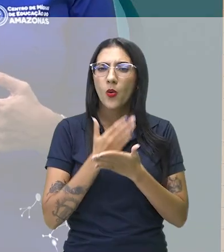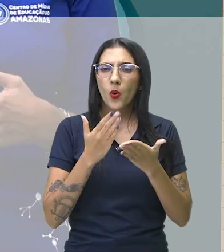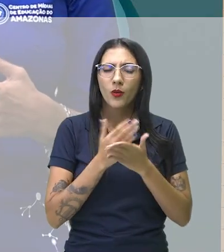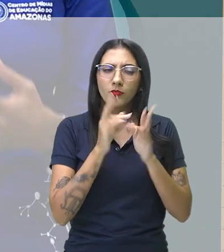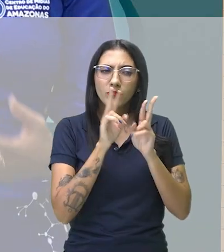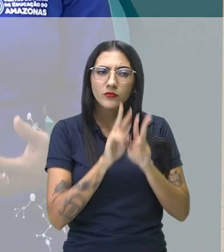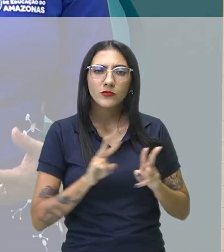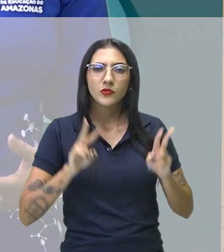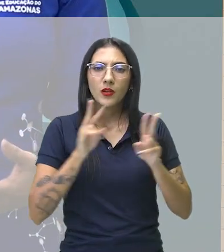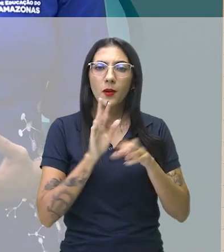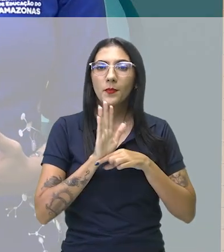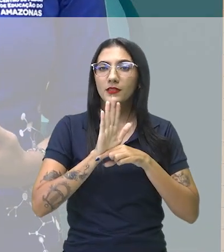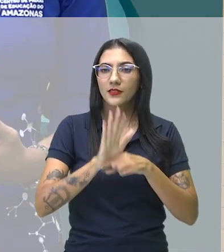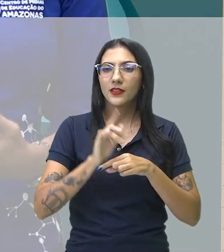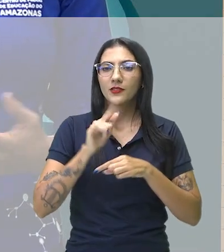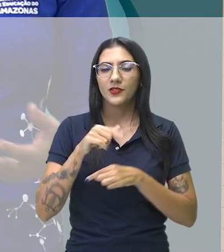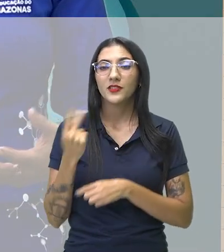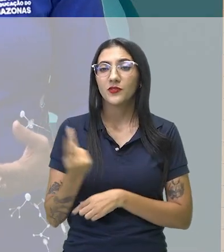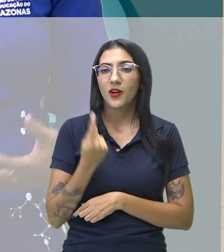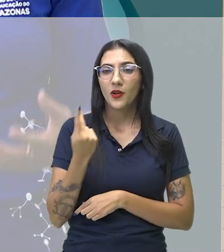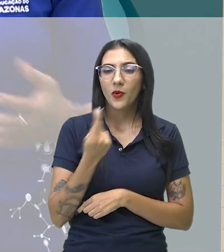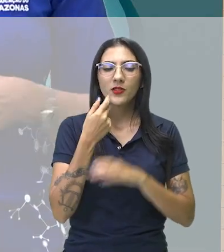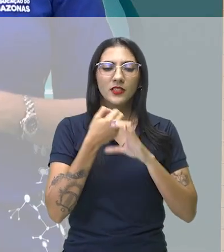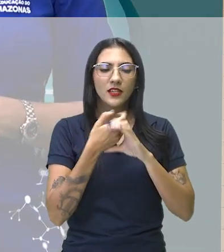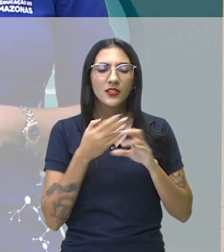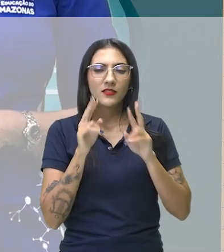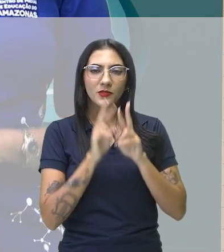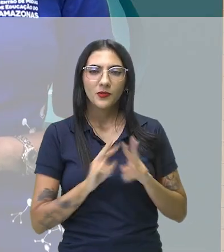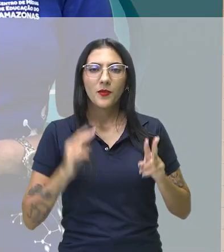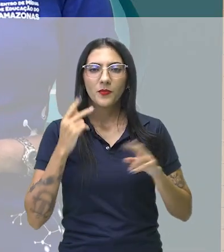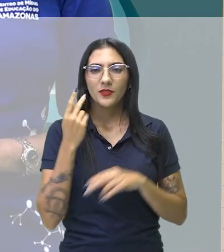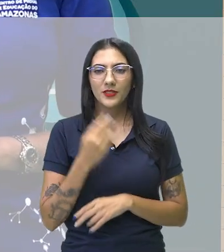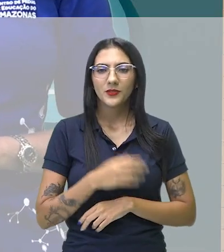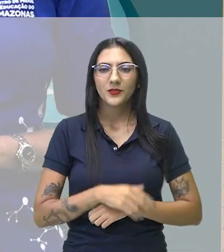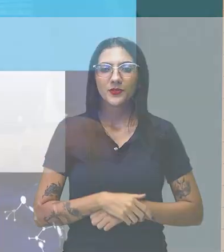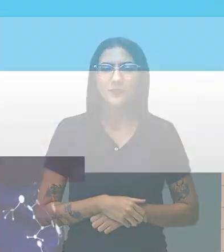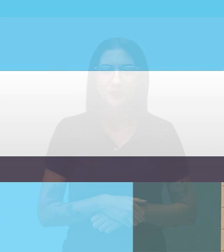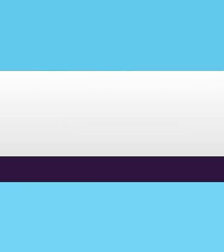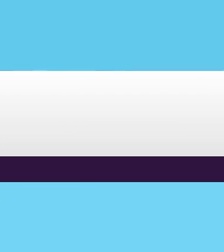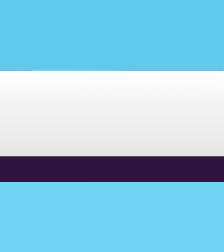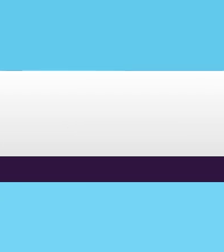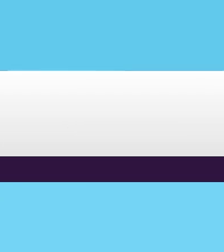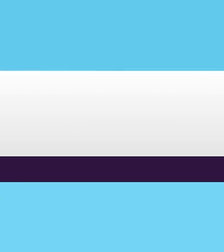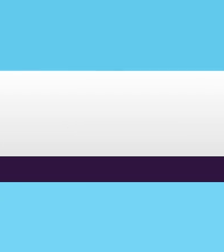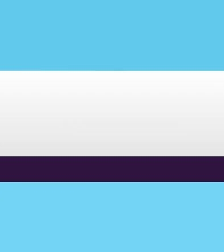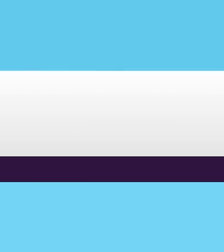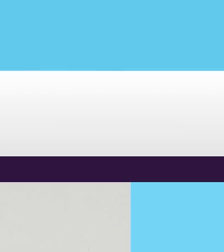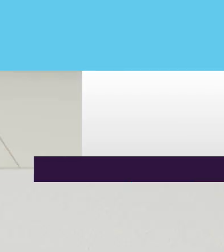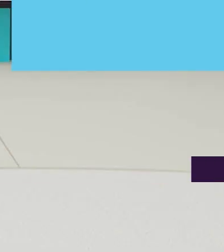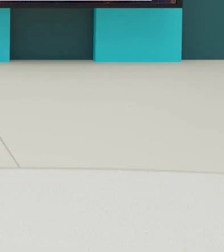arte, falando dos valores éticos, estéticos e políticos.